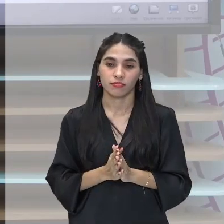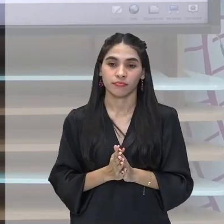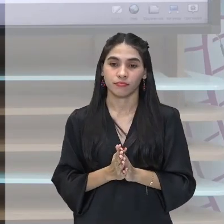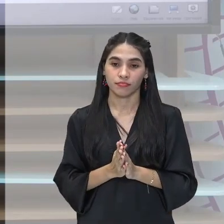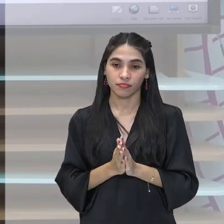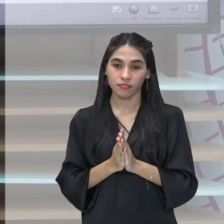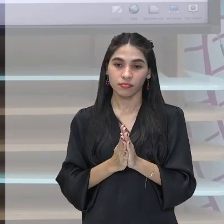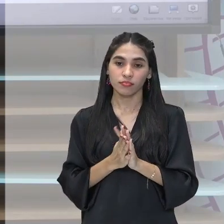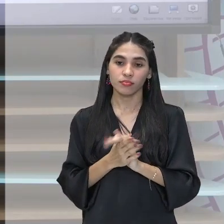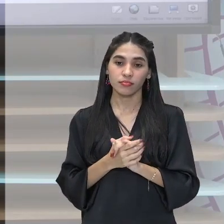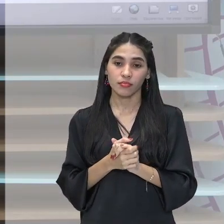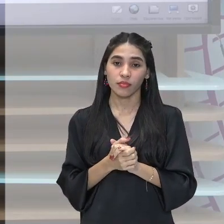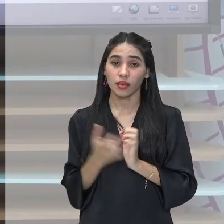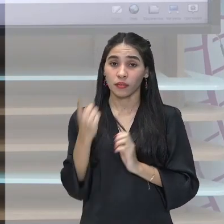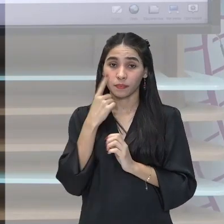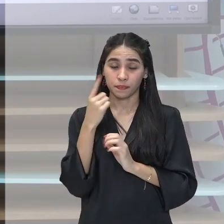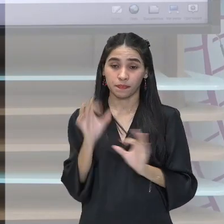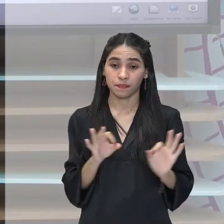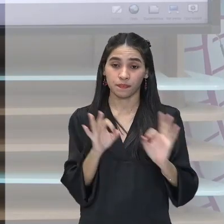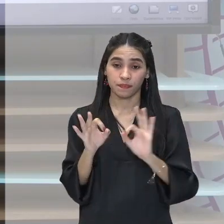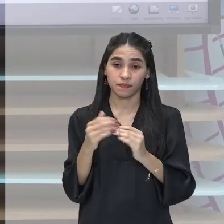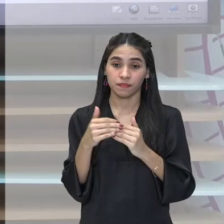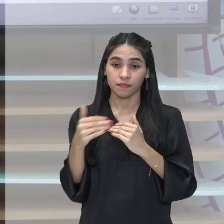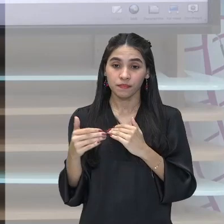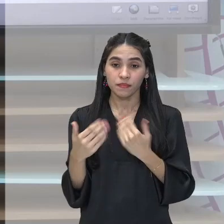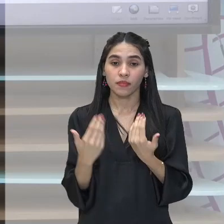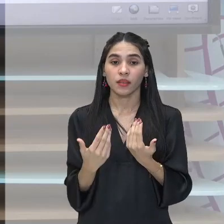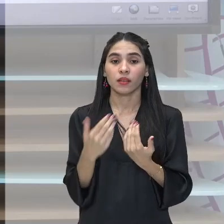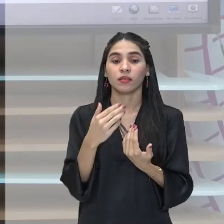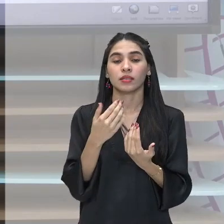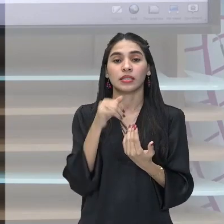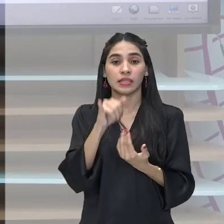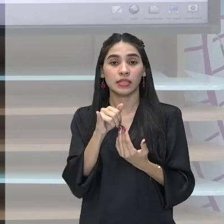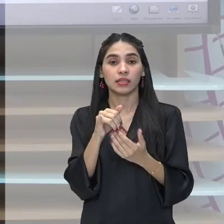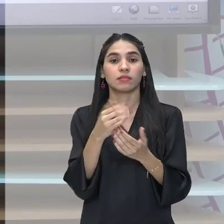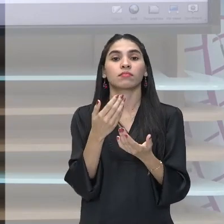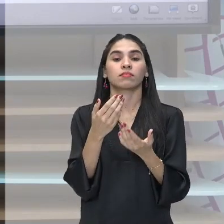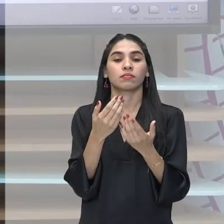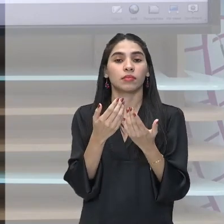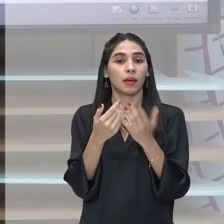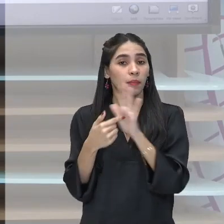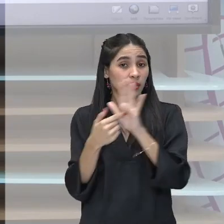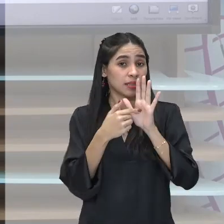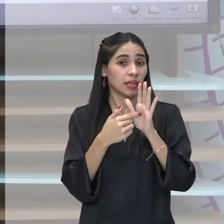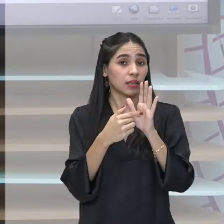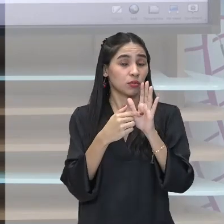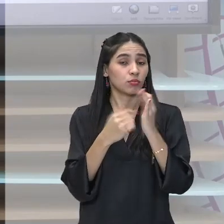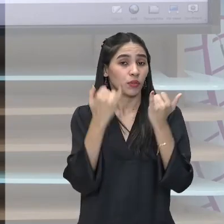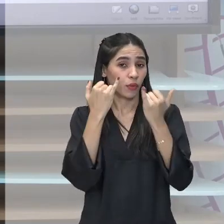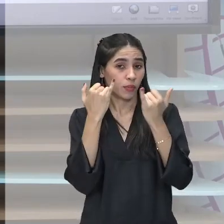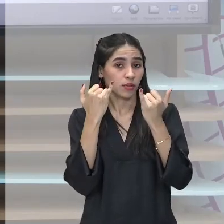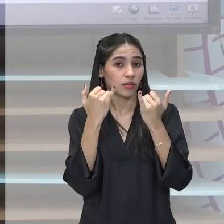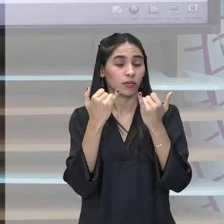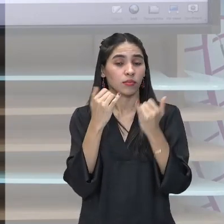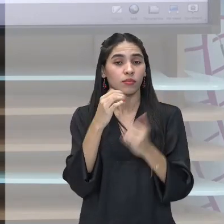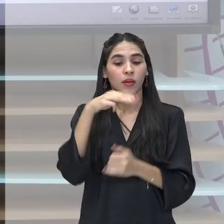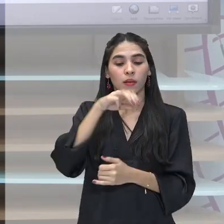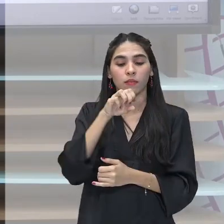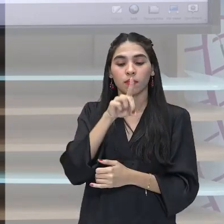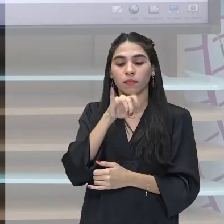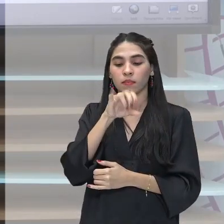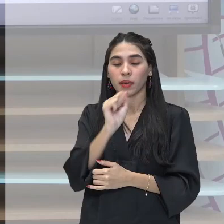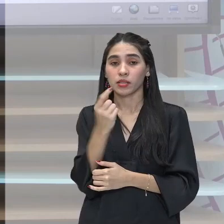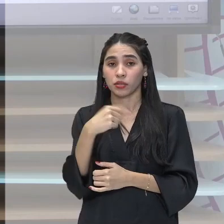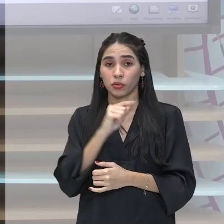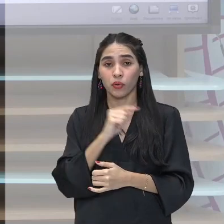vamos ver exatamente isso, né? Então, dado um determinado tratamento, ou seja, a média, vamos